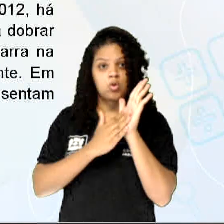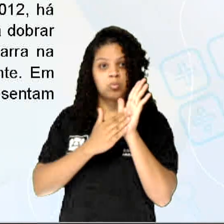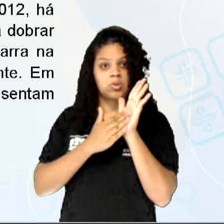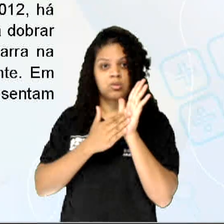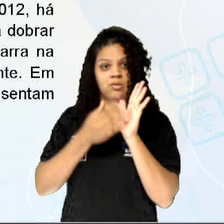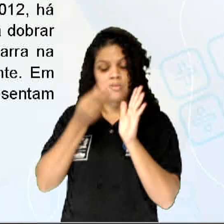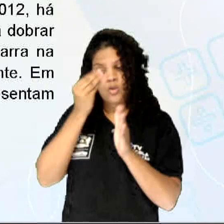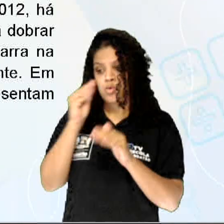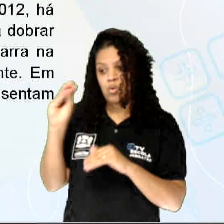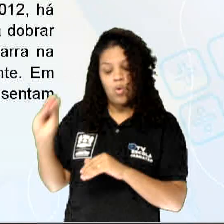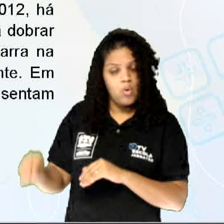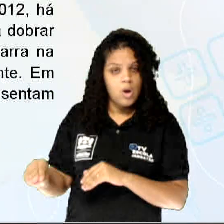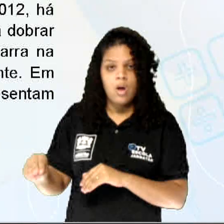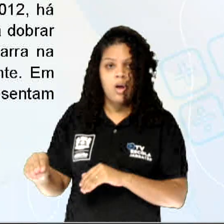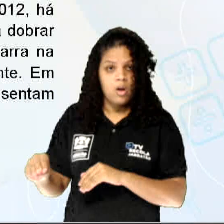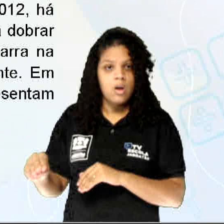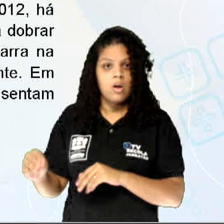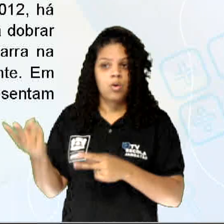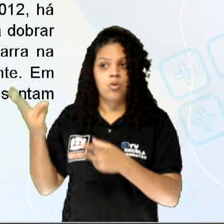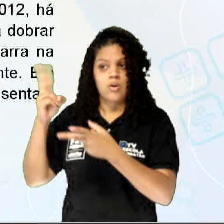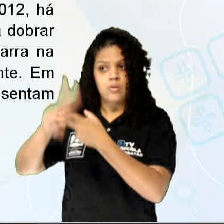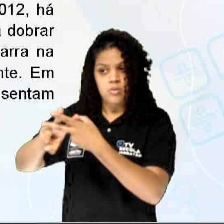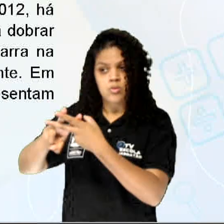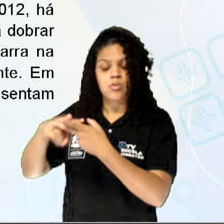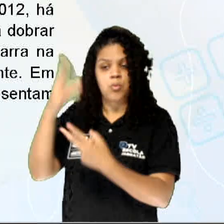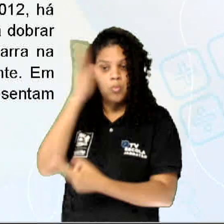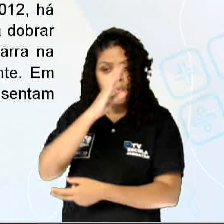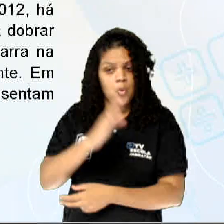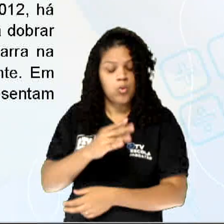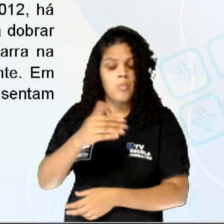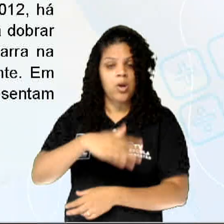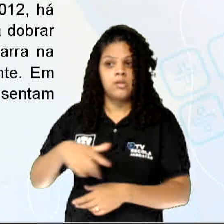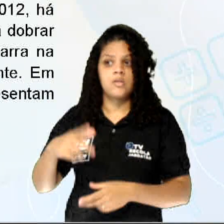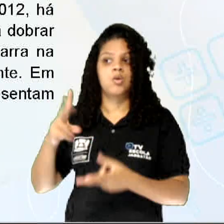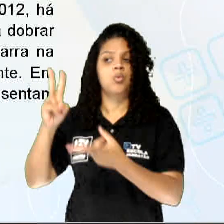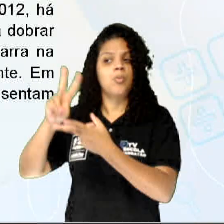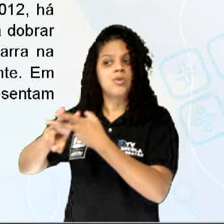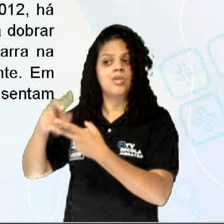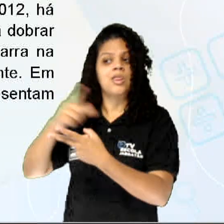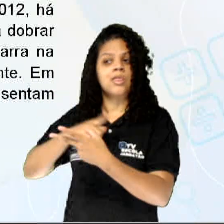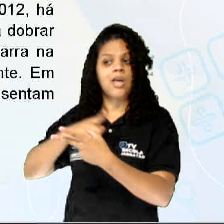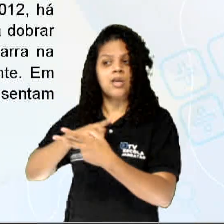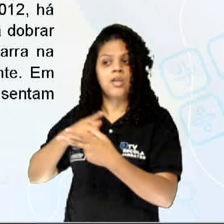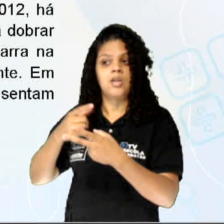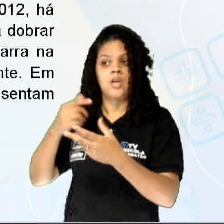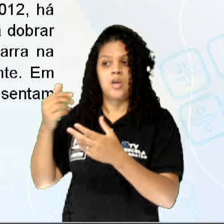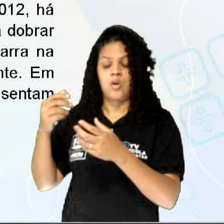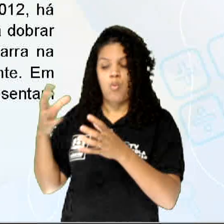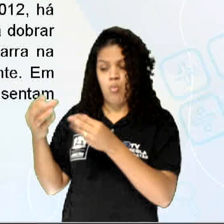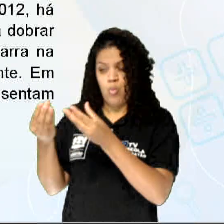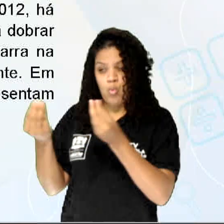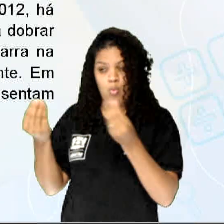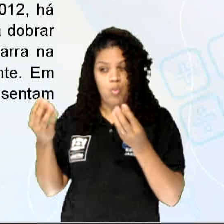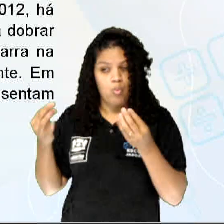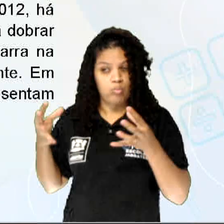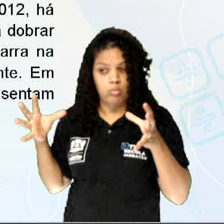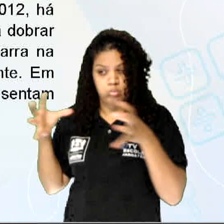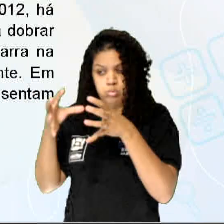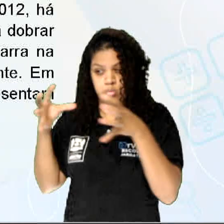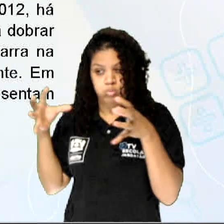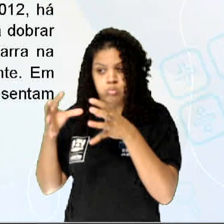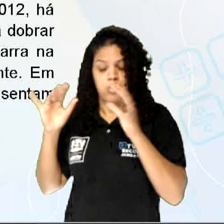sistema carcerário brasileiro, que convive com superlotação nas prisões comuns e nos centros de